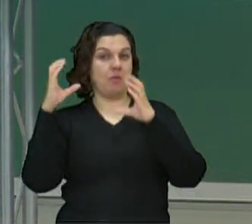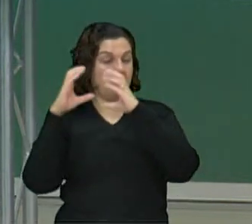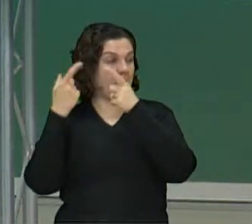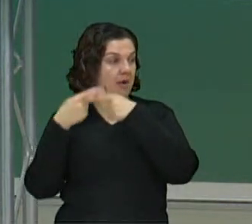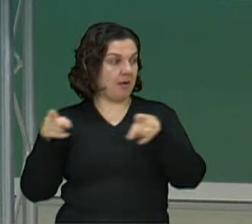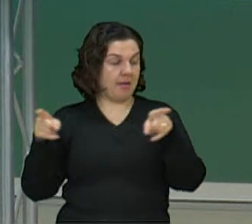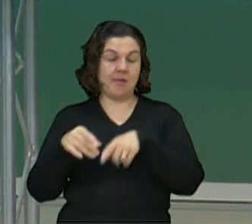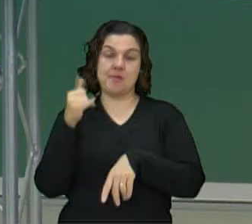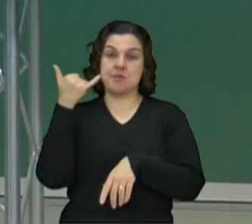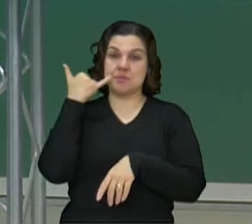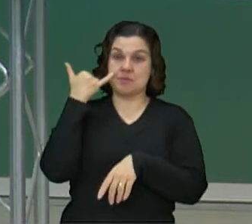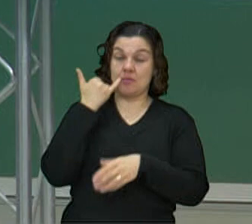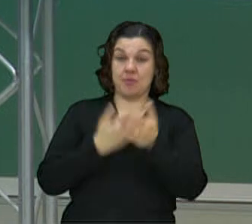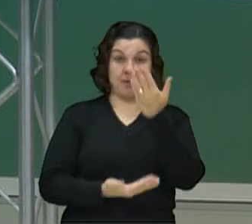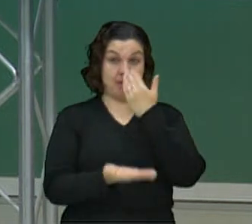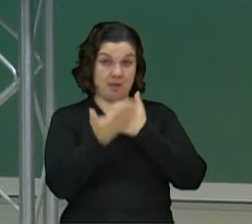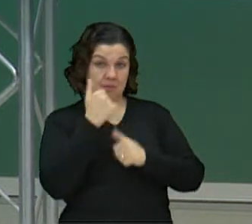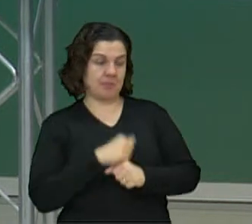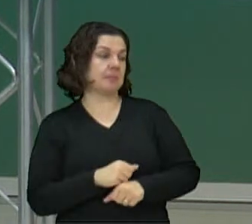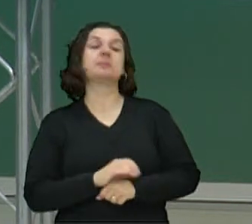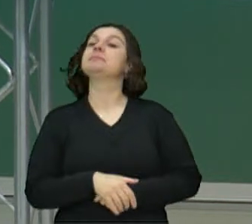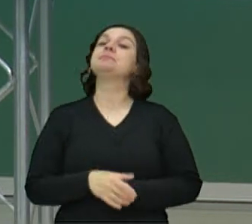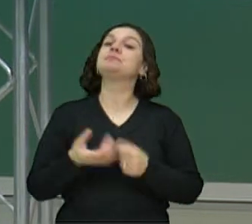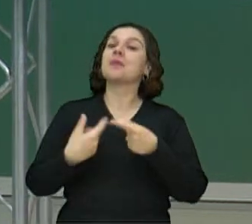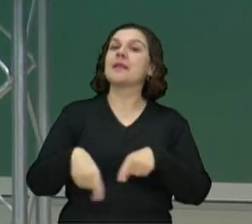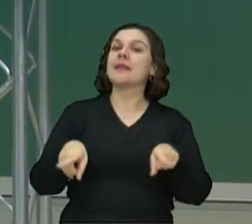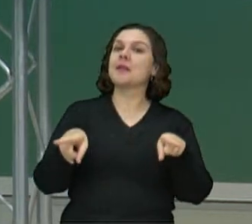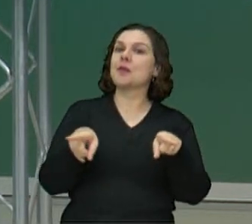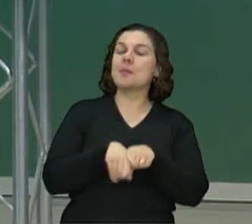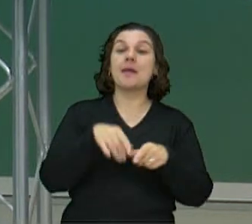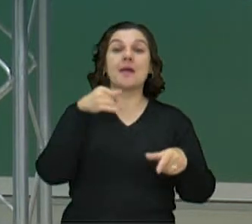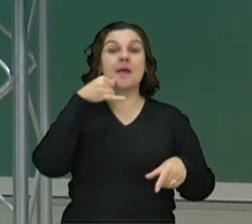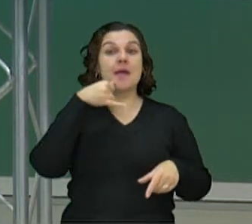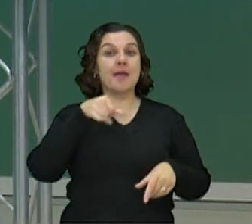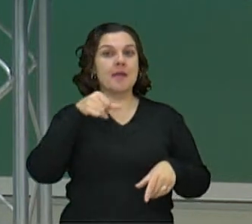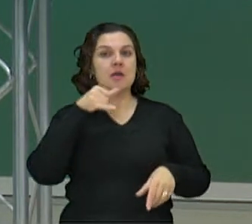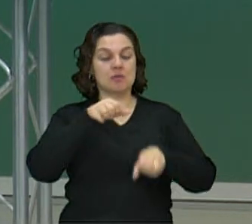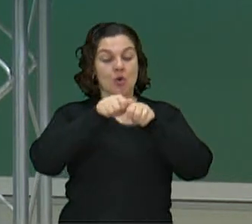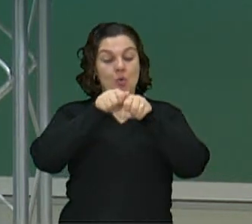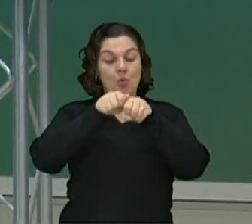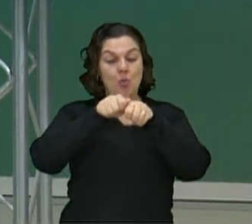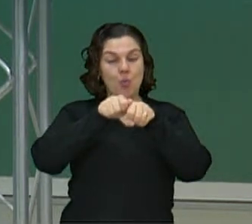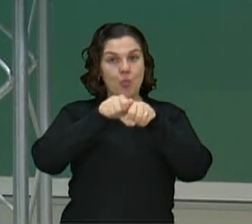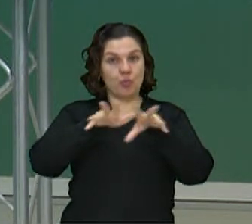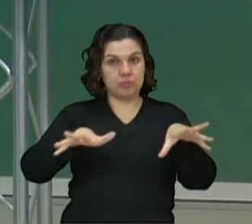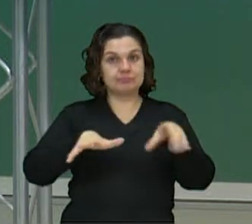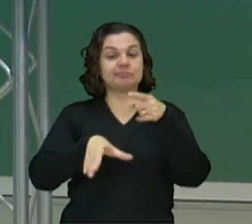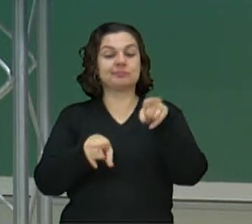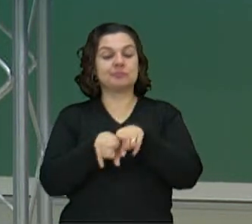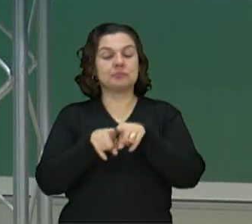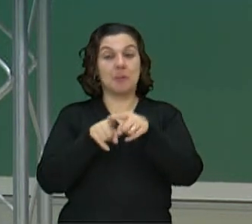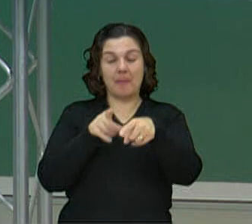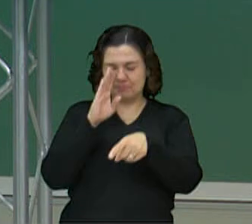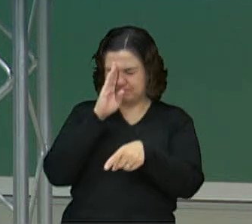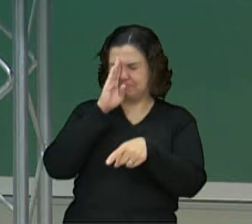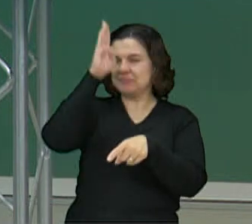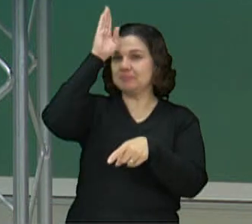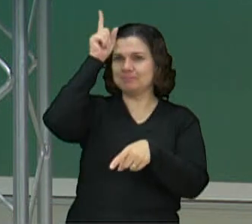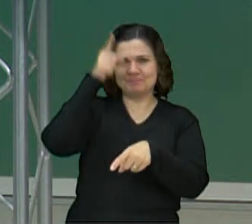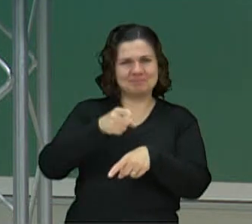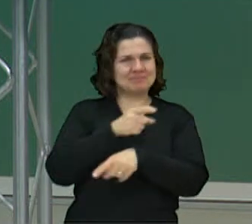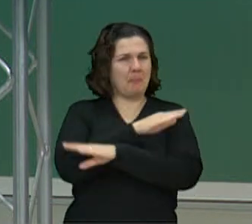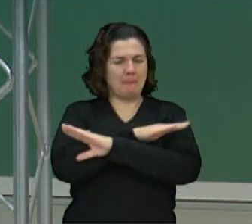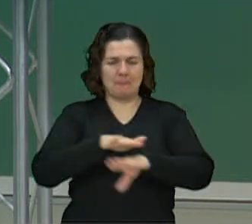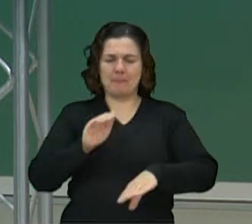e alimentos industrializados. Ainda, a energia elétrica é aí sim um fator decisivo.